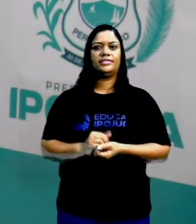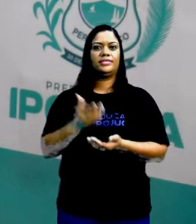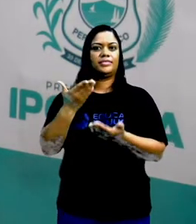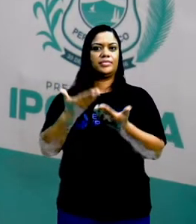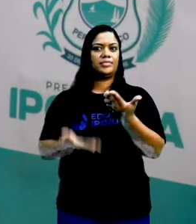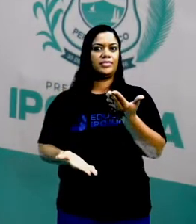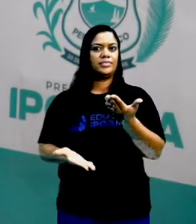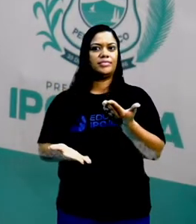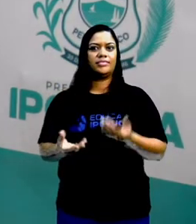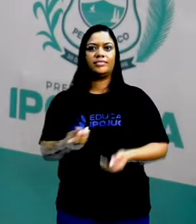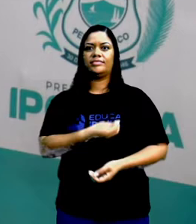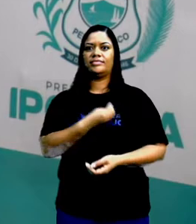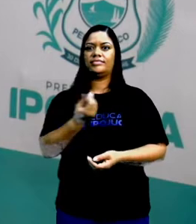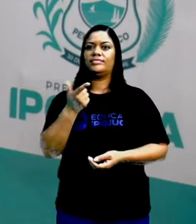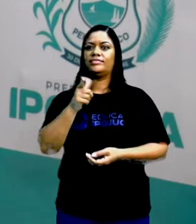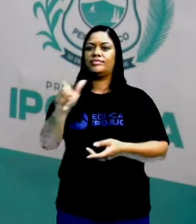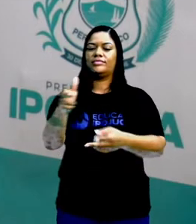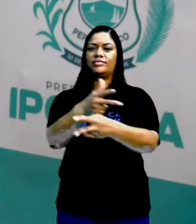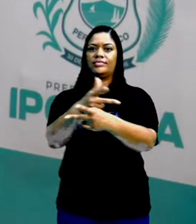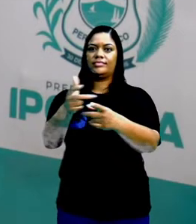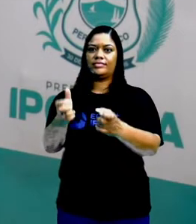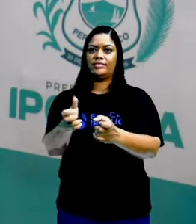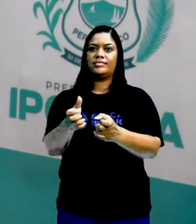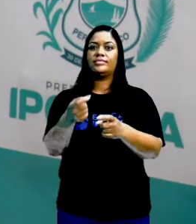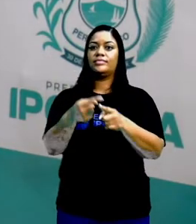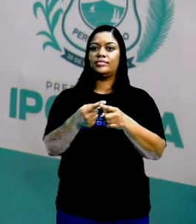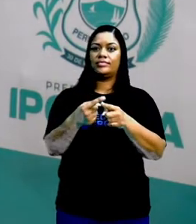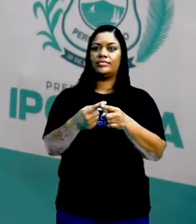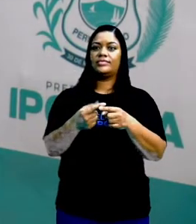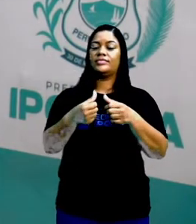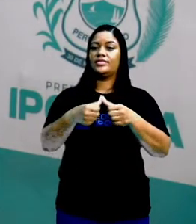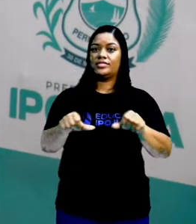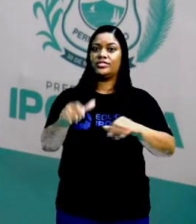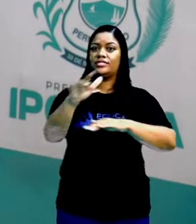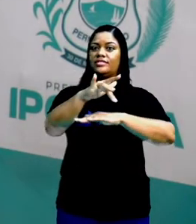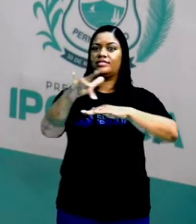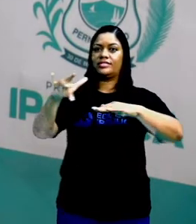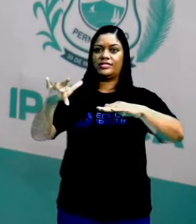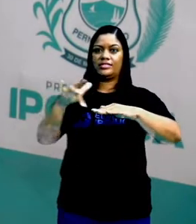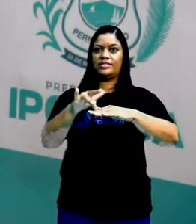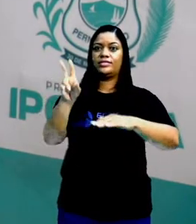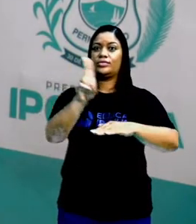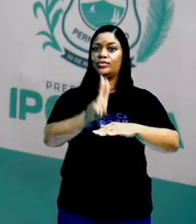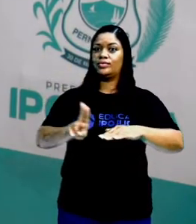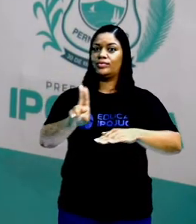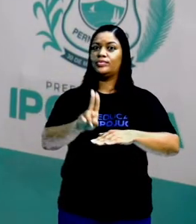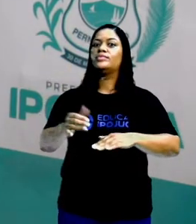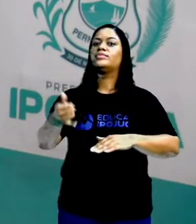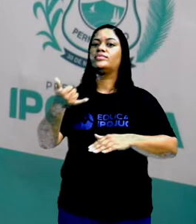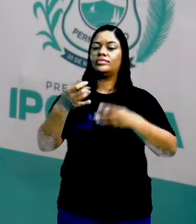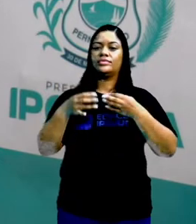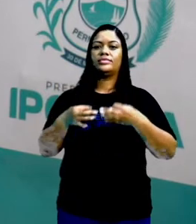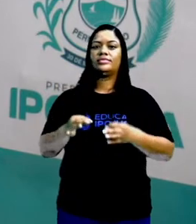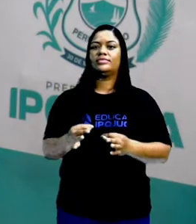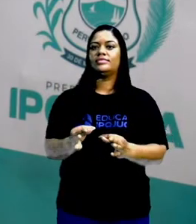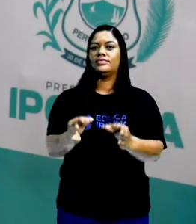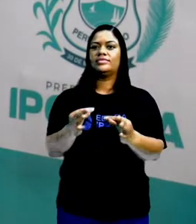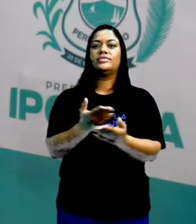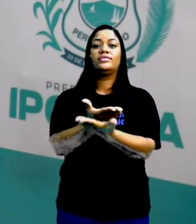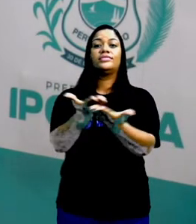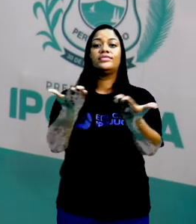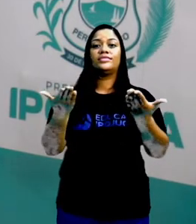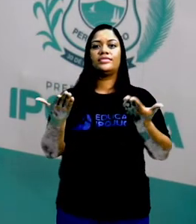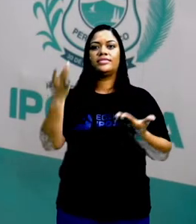perdendo de vivenciar outras coisas por conta das redes sociais, do uso excessivo do celular? O que é que